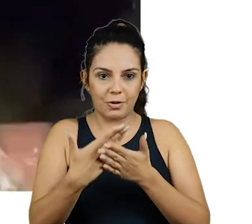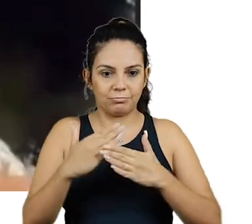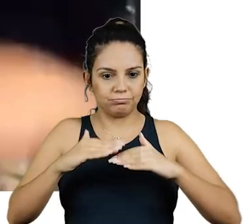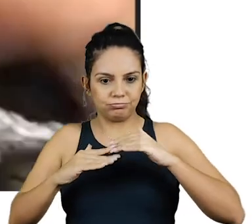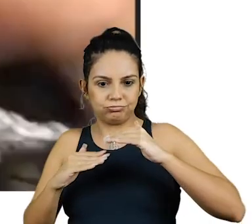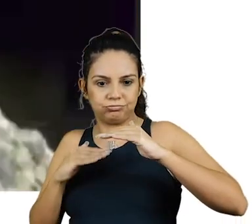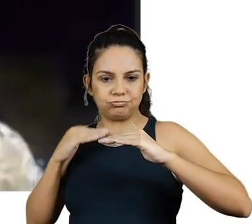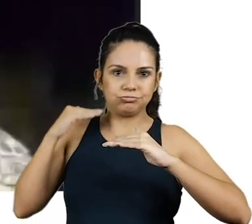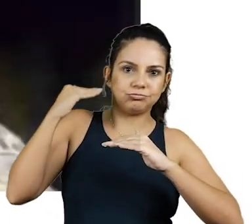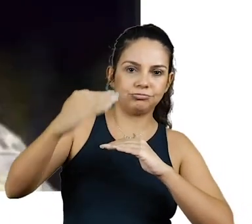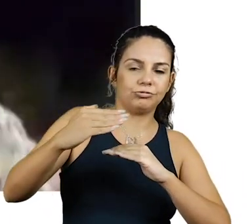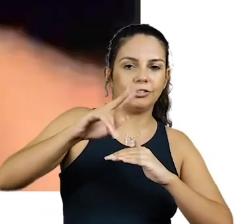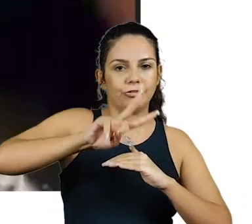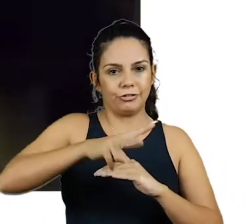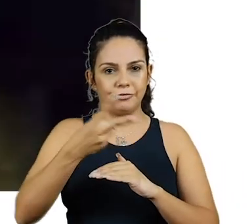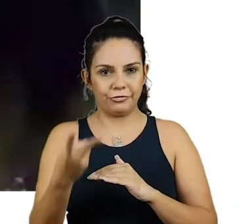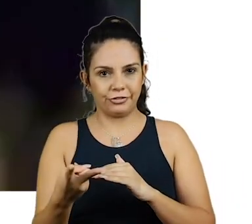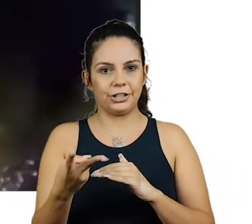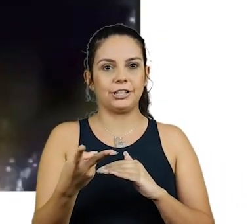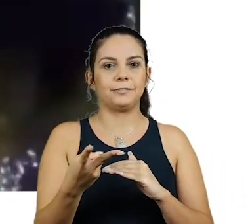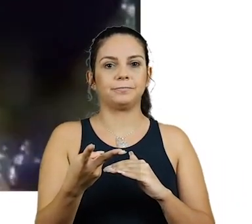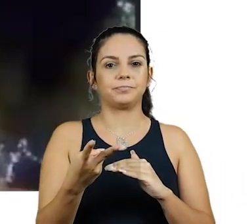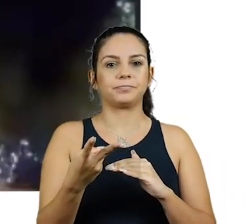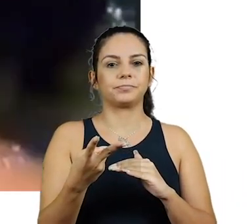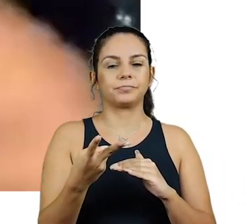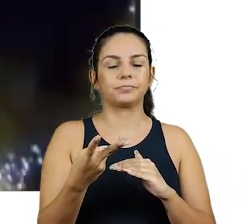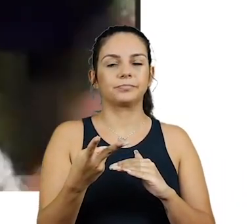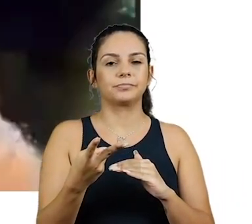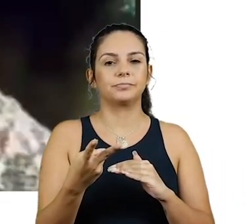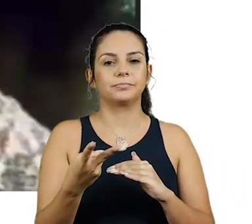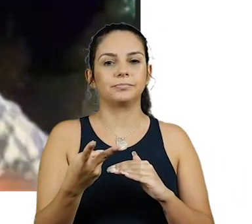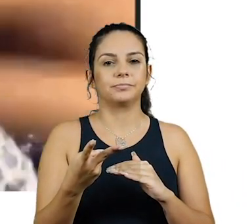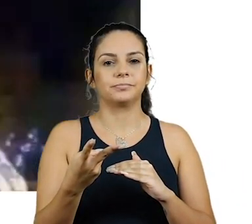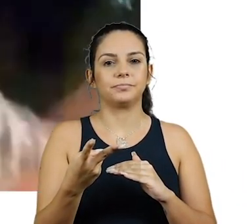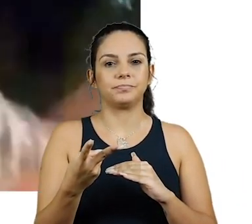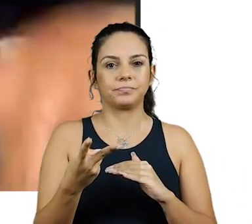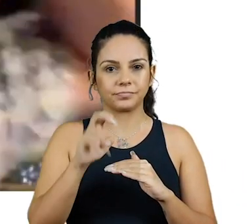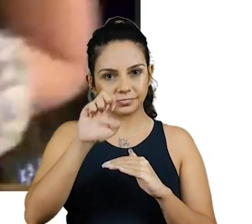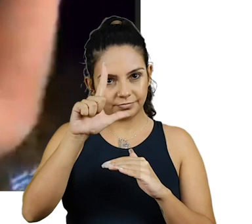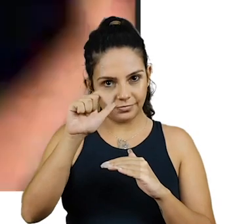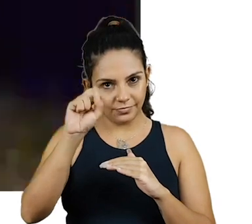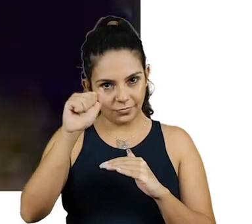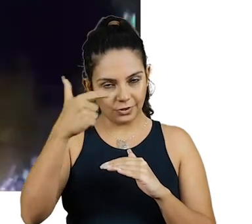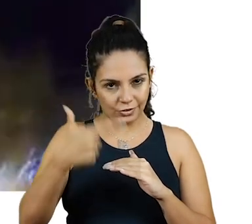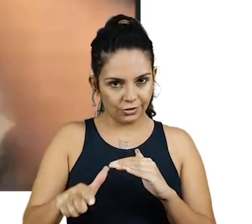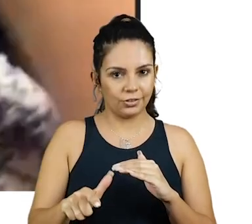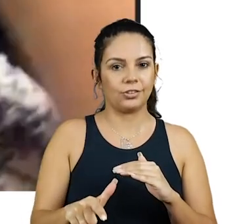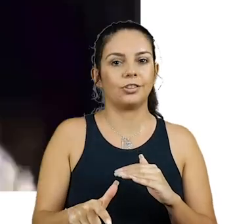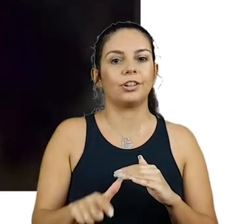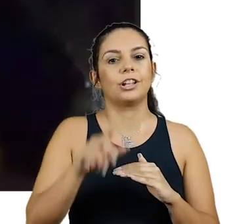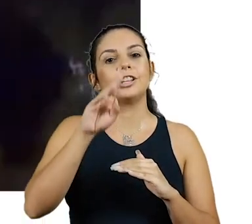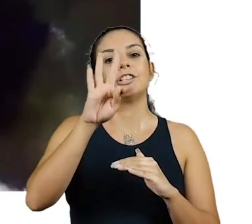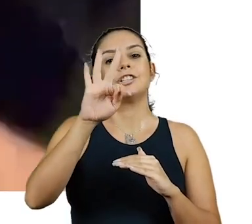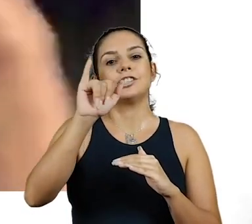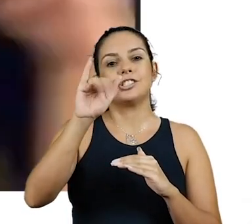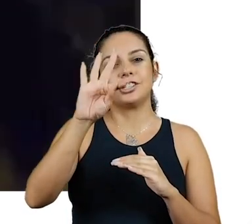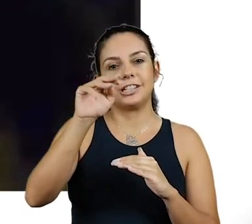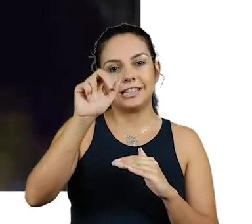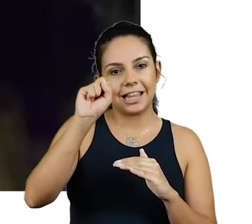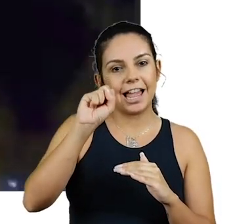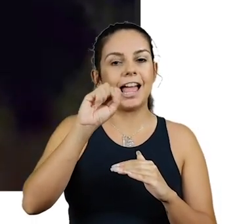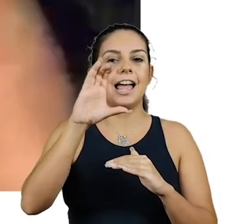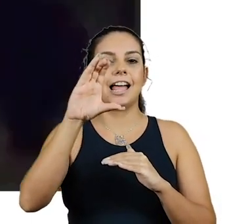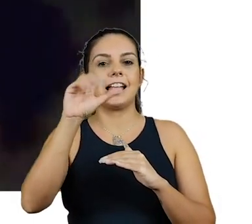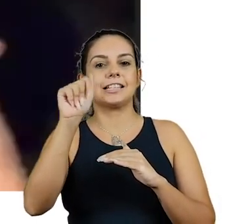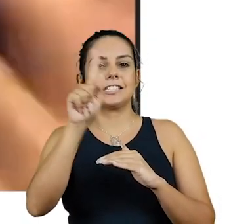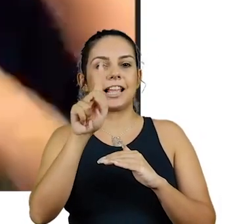cima, vira, né, por esse grande padrinho que é o Caetano, vira a Elza de novo, aí Titãs, aí a Cazuza, aí todo mundo